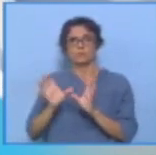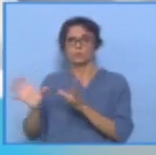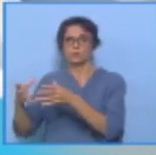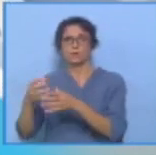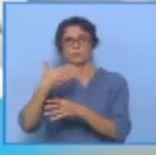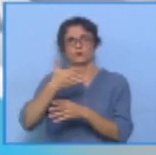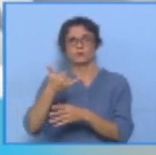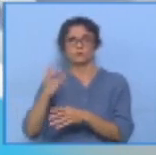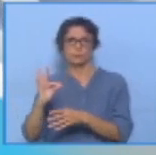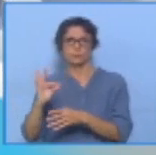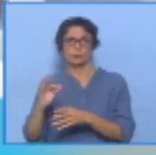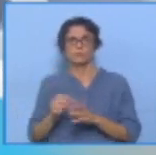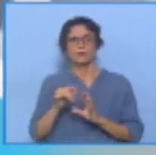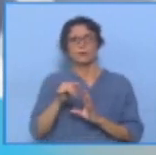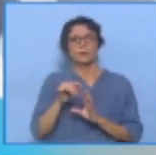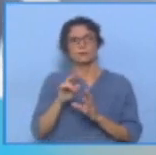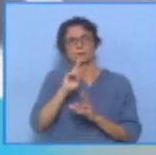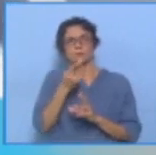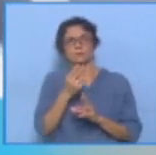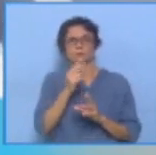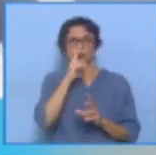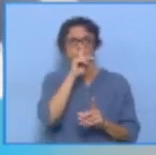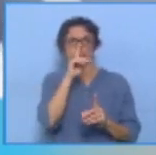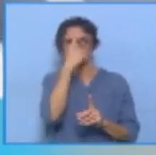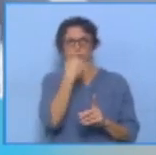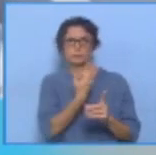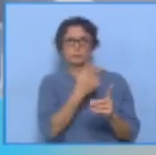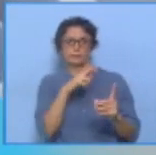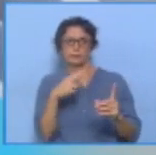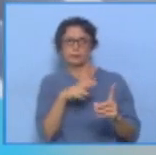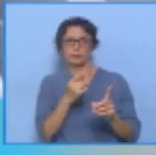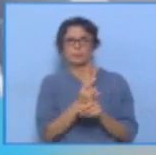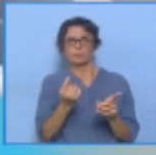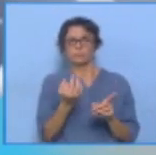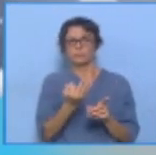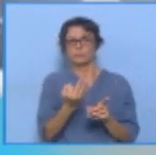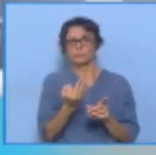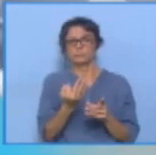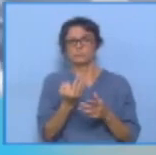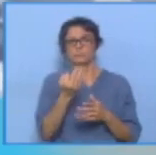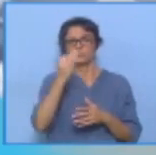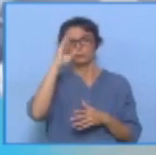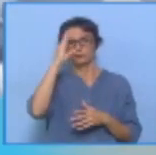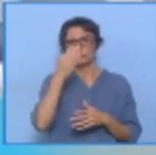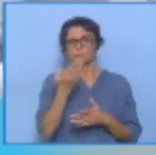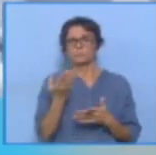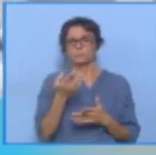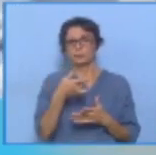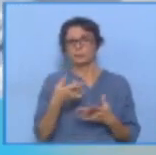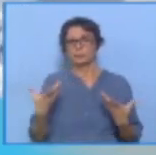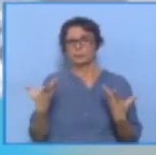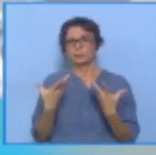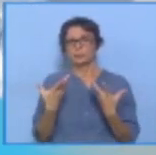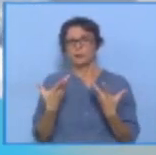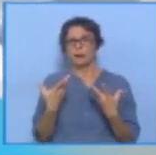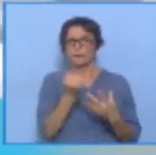uma mudança de perfil também, porque para quem acompanha isto com maior atenção sabe que há um conjunto de